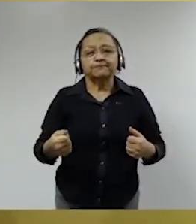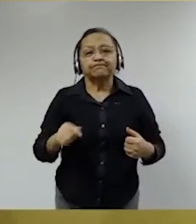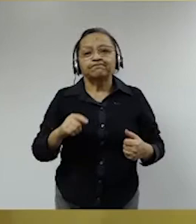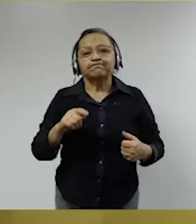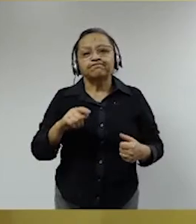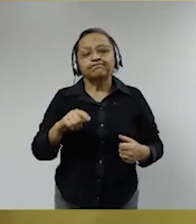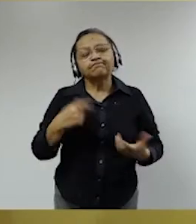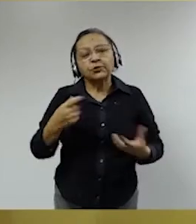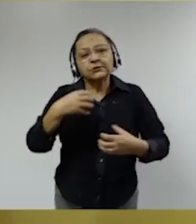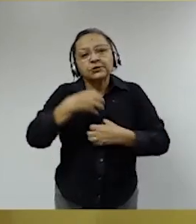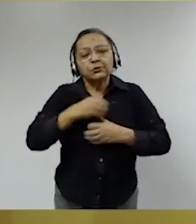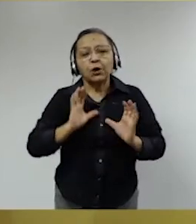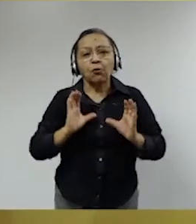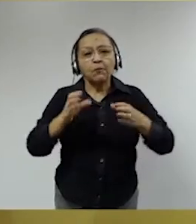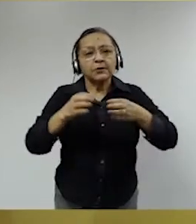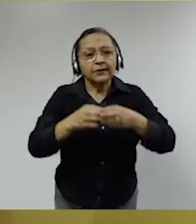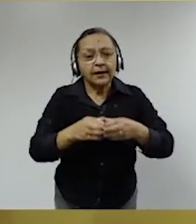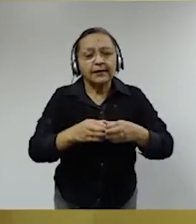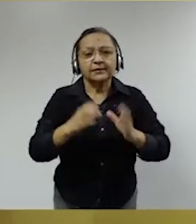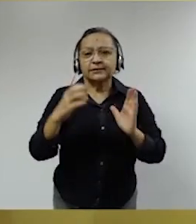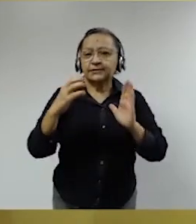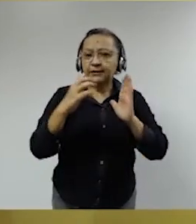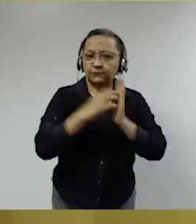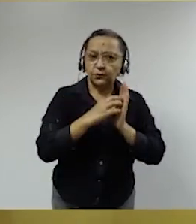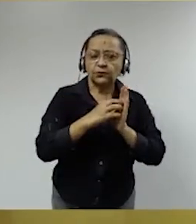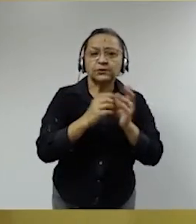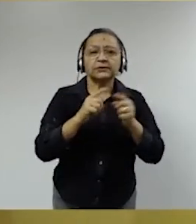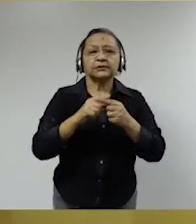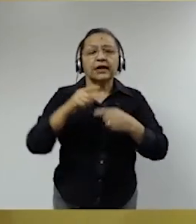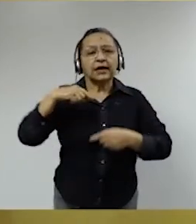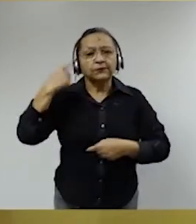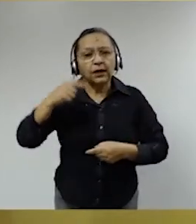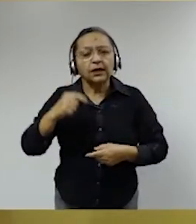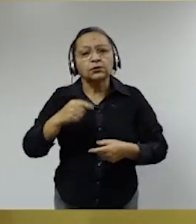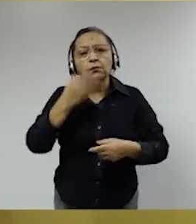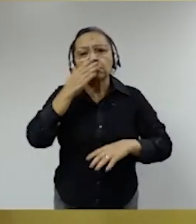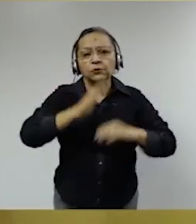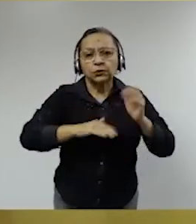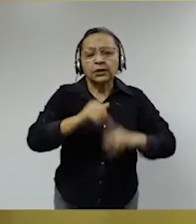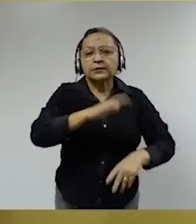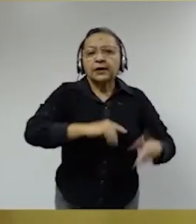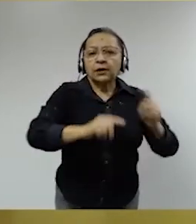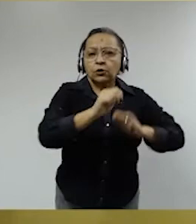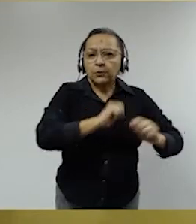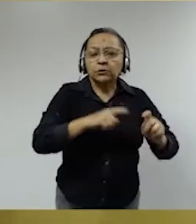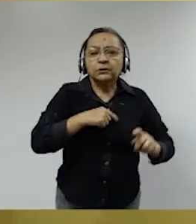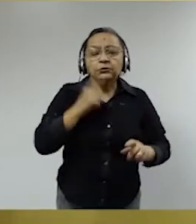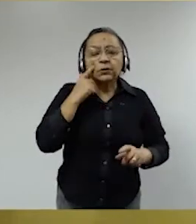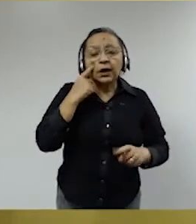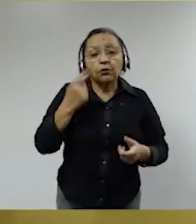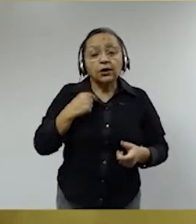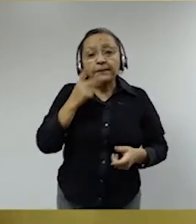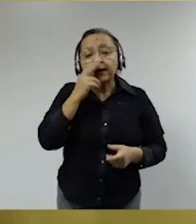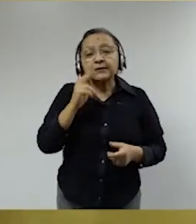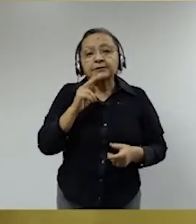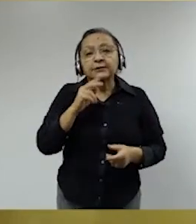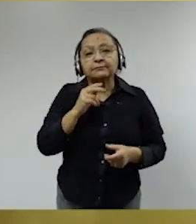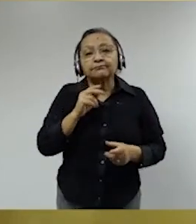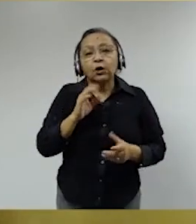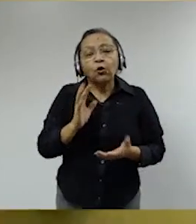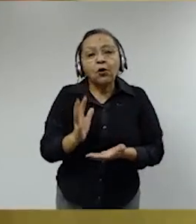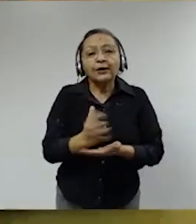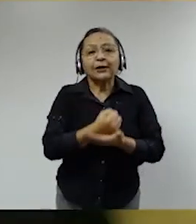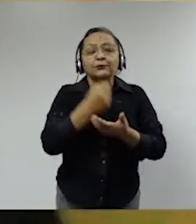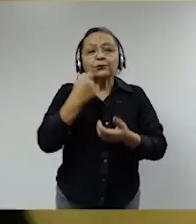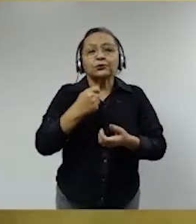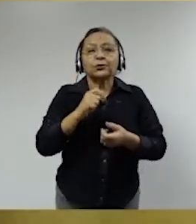comunidade que trabalha no CAD, servidores, advogados, economistas, os frutos de projetos que foram visionários e foram